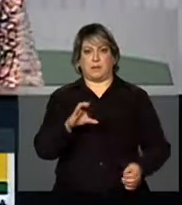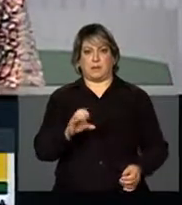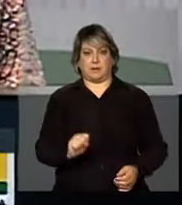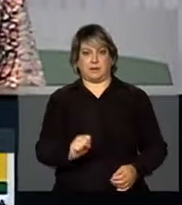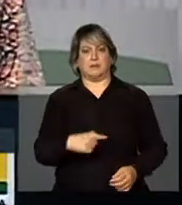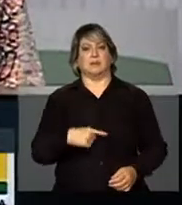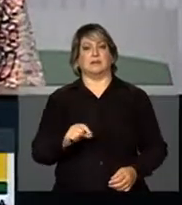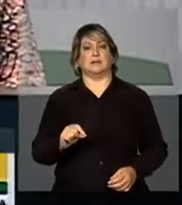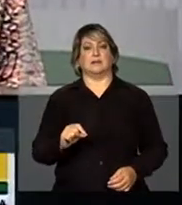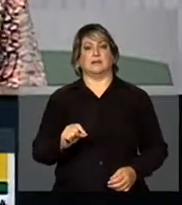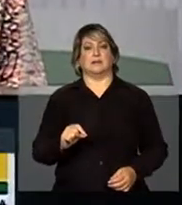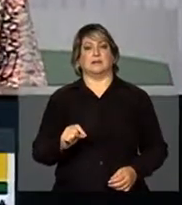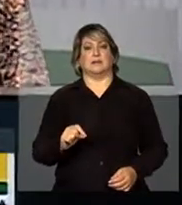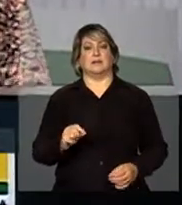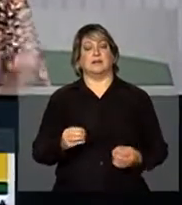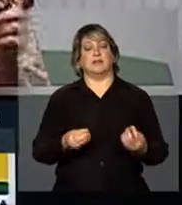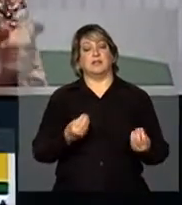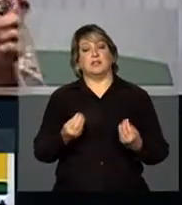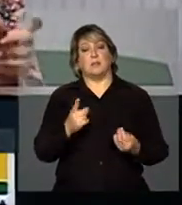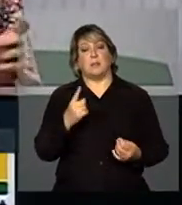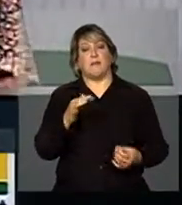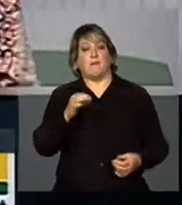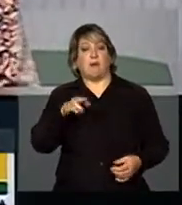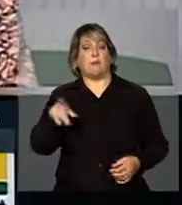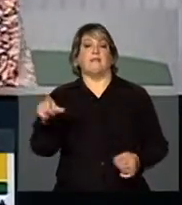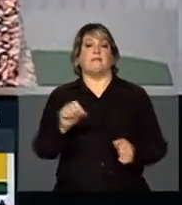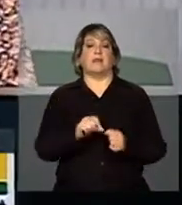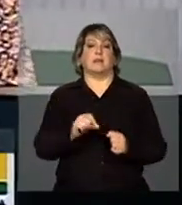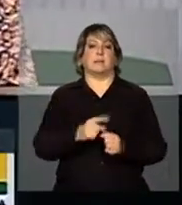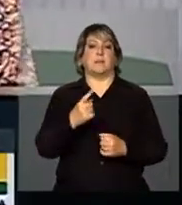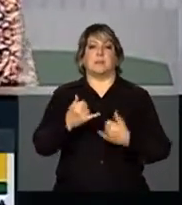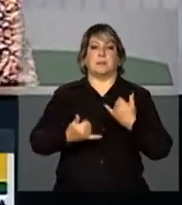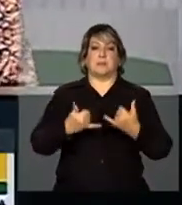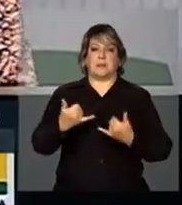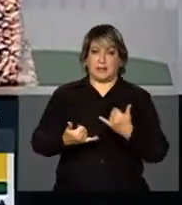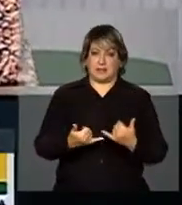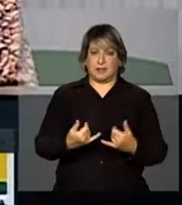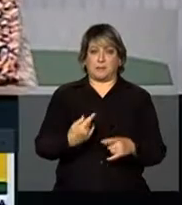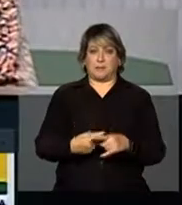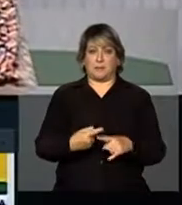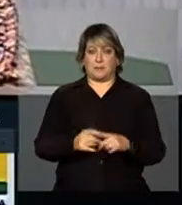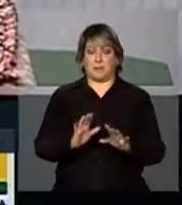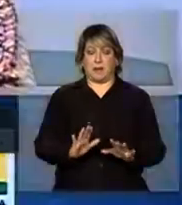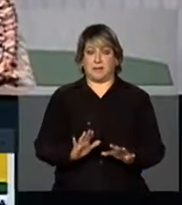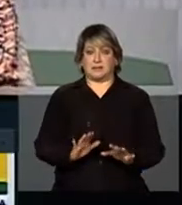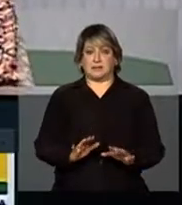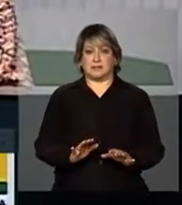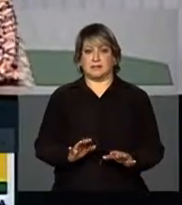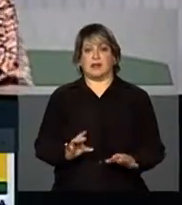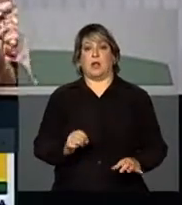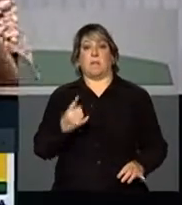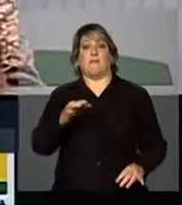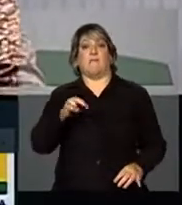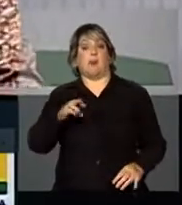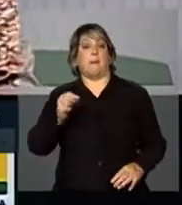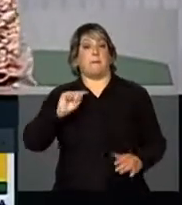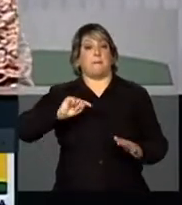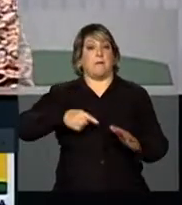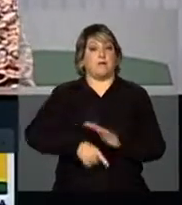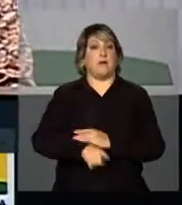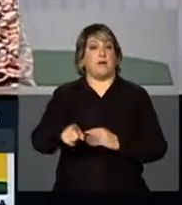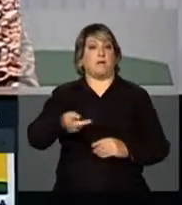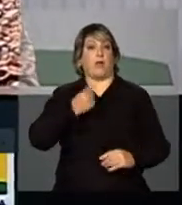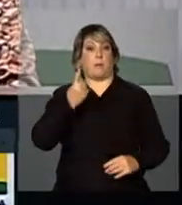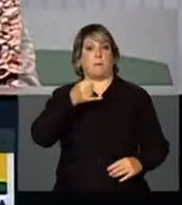de uma certa forma ele fazia uma brincadeira mas de uma forma muito profunda ele fazia uma